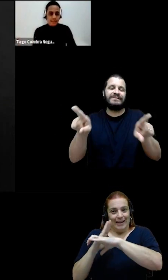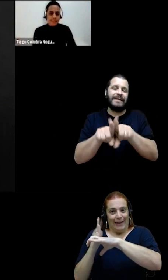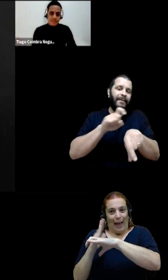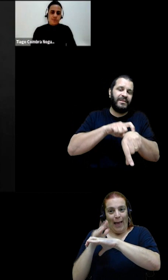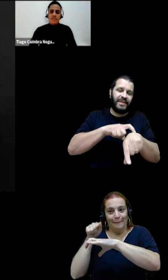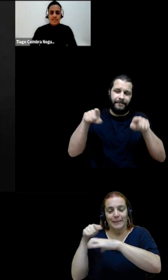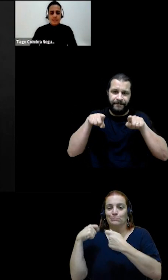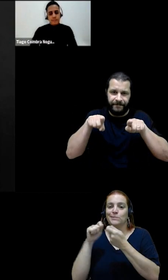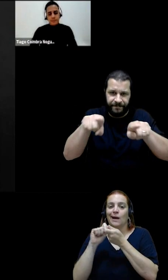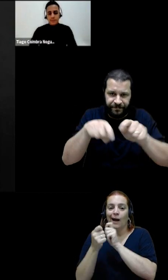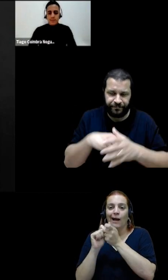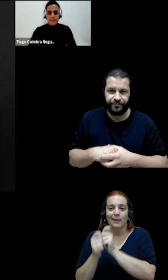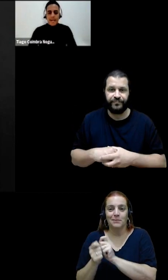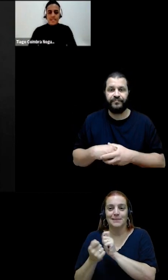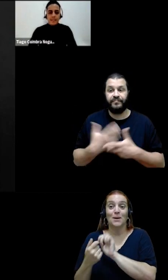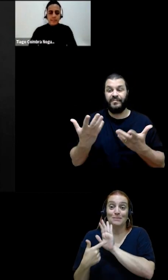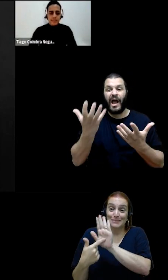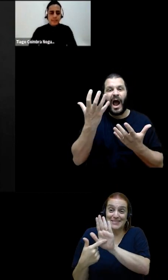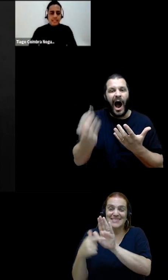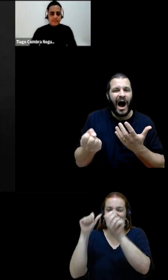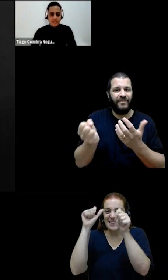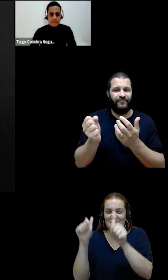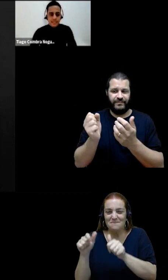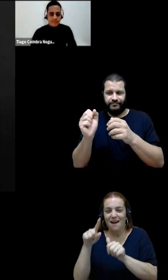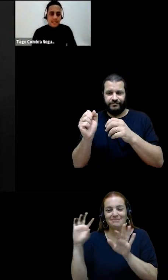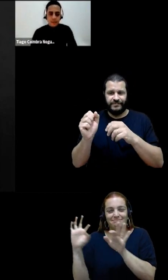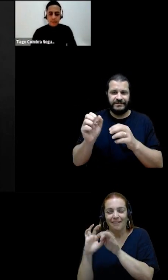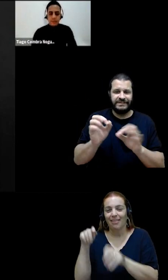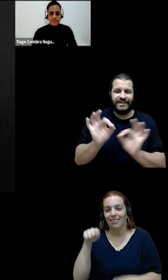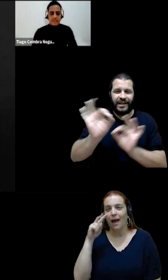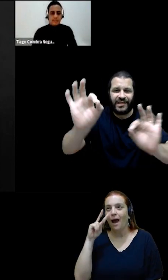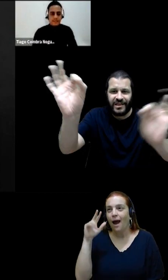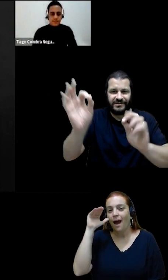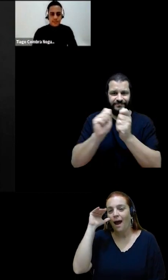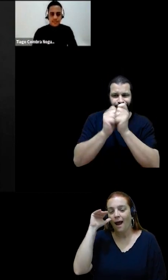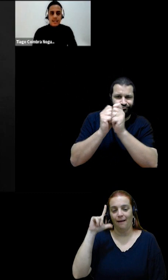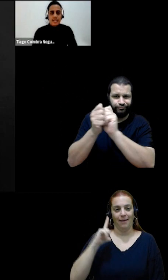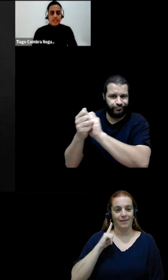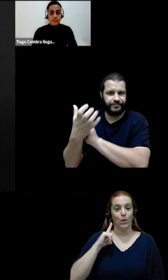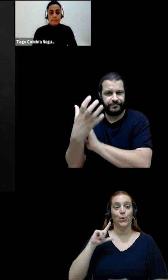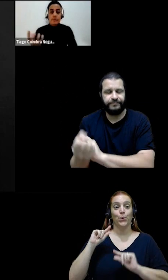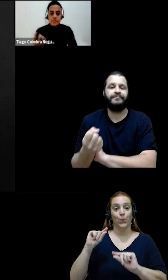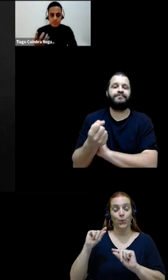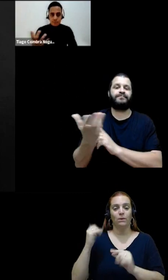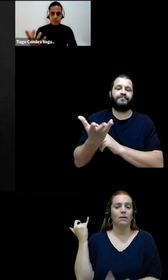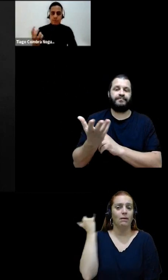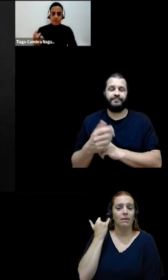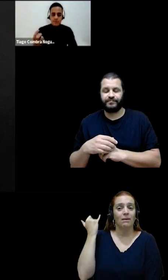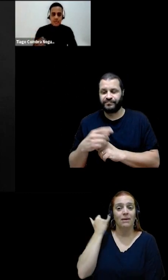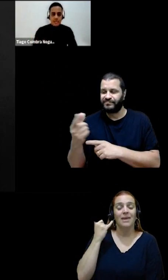de adaptações. Aí eu trouxe uma imagem que possibilita vocês observarem um pouco essas adaptações, né? Então, o